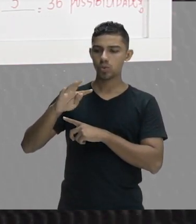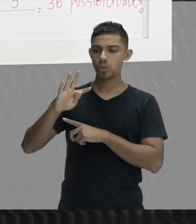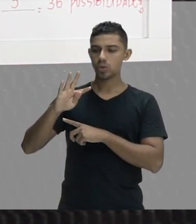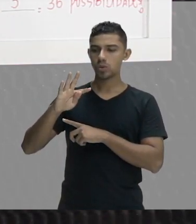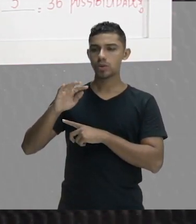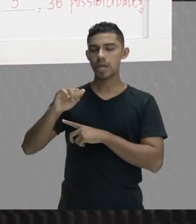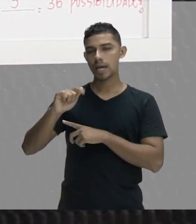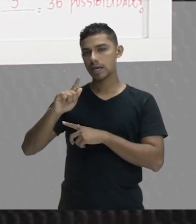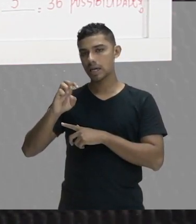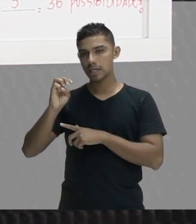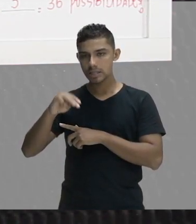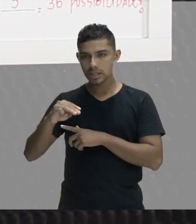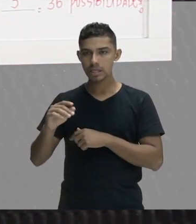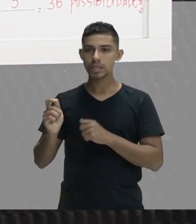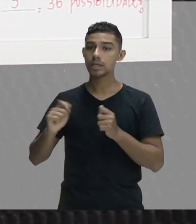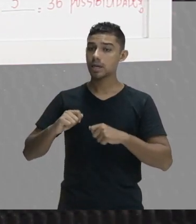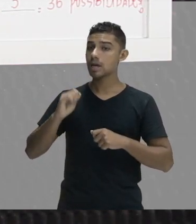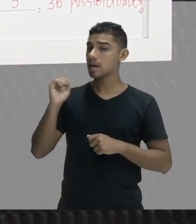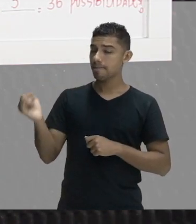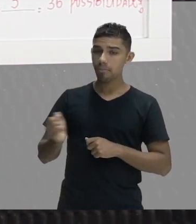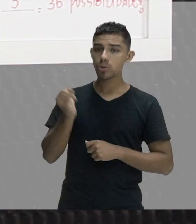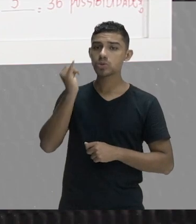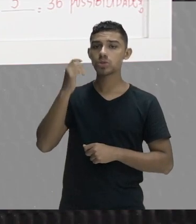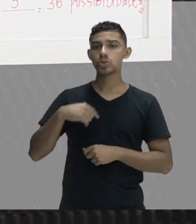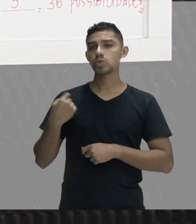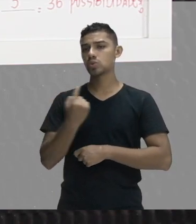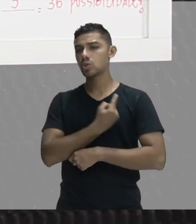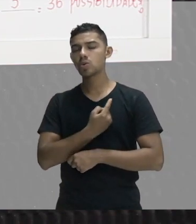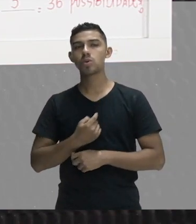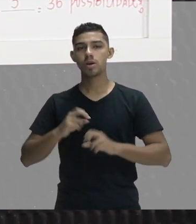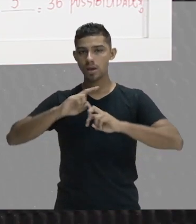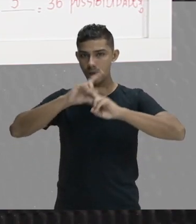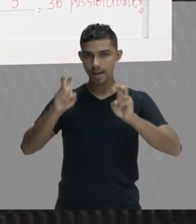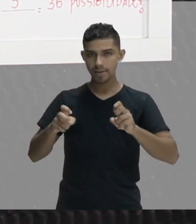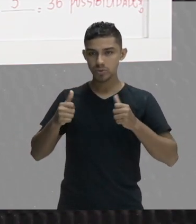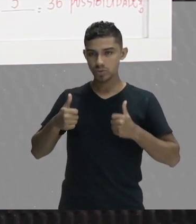combinação. Então é importante que a gente fique ligado nesse assunto aí,